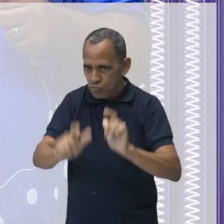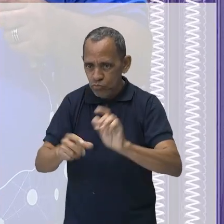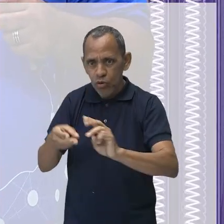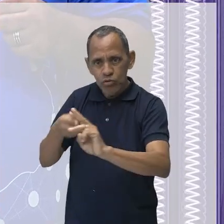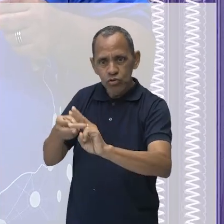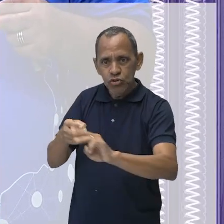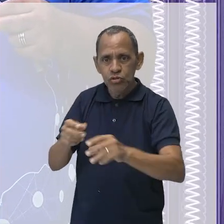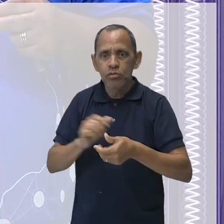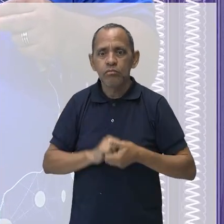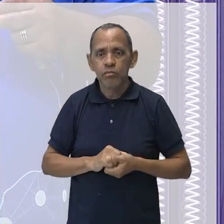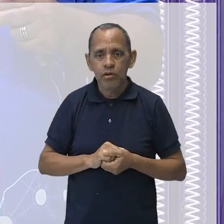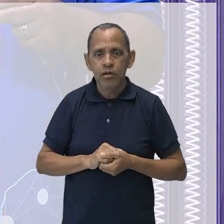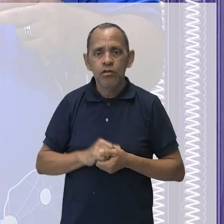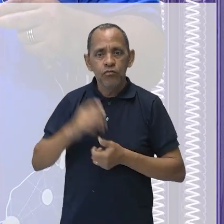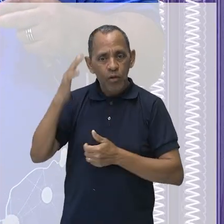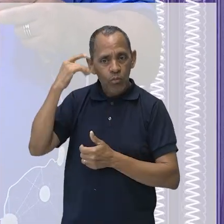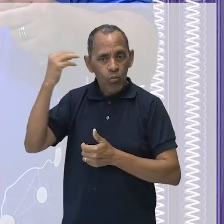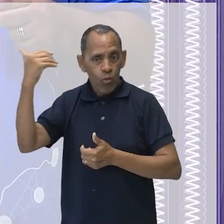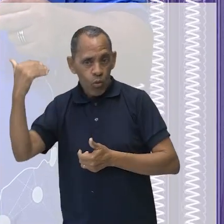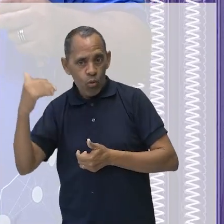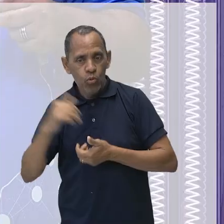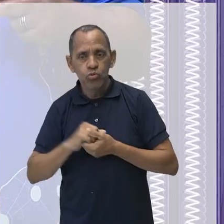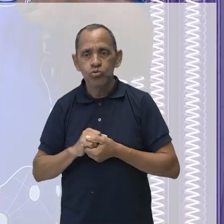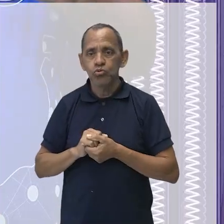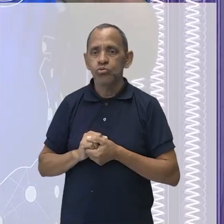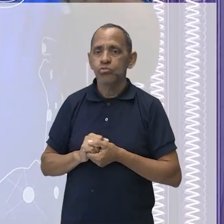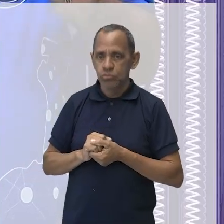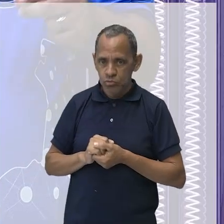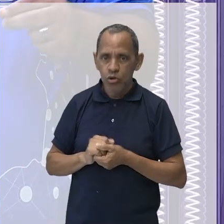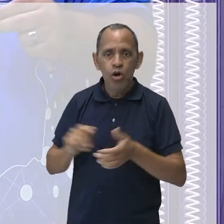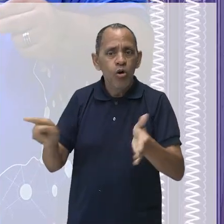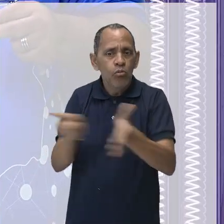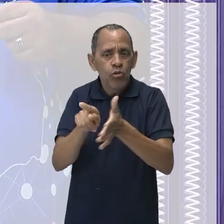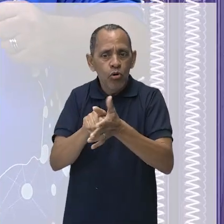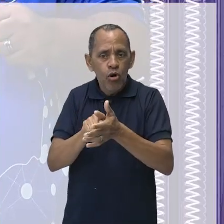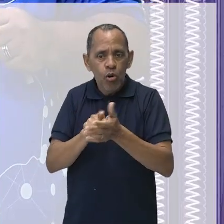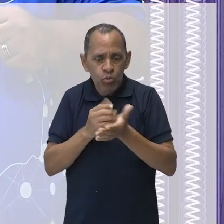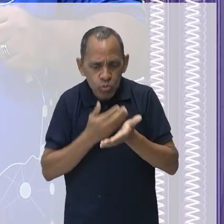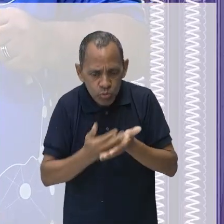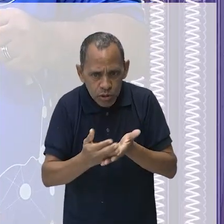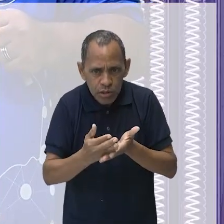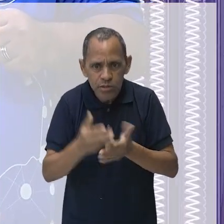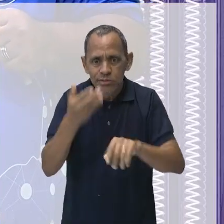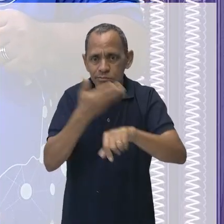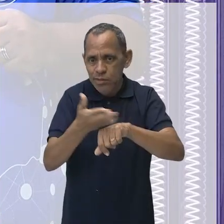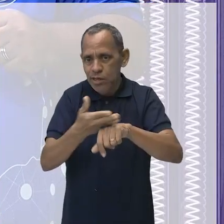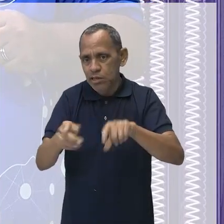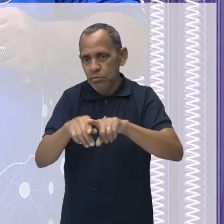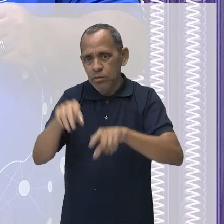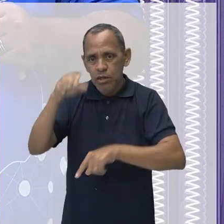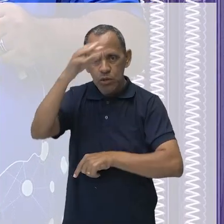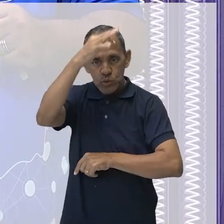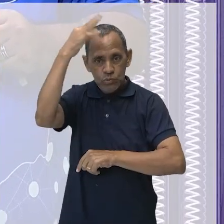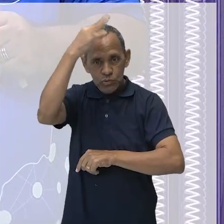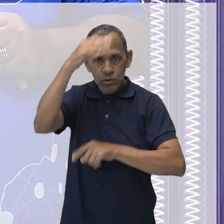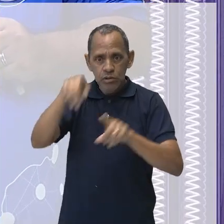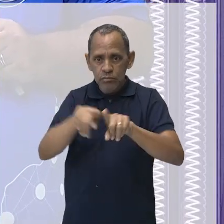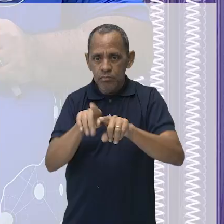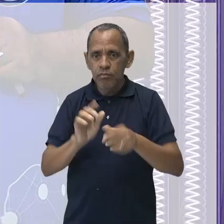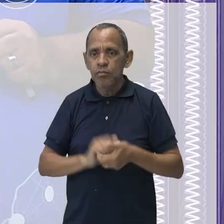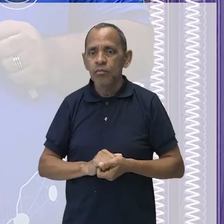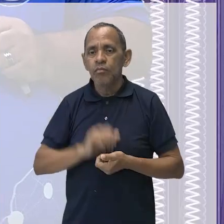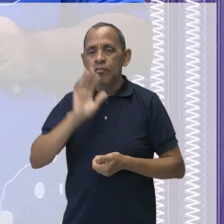é profundamente enraizada em suas cosmologias, mitologias e práticas espirituais. Embora